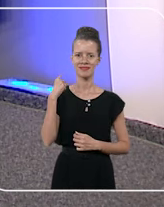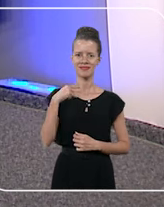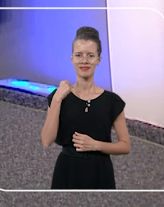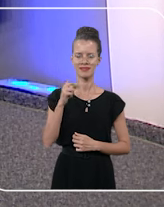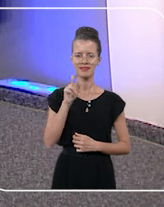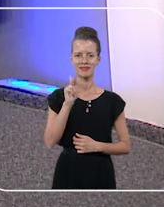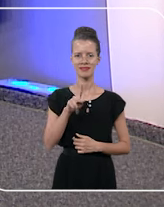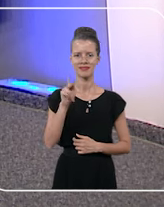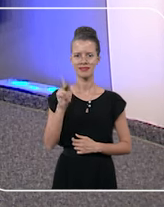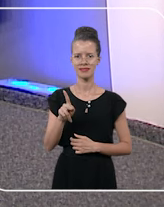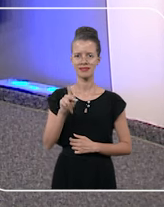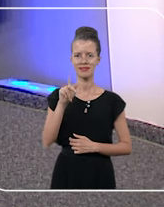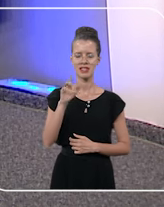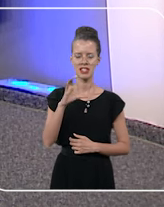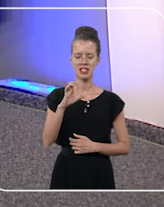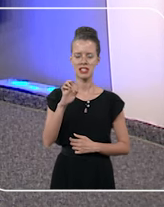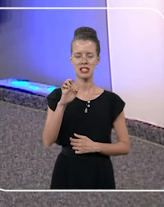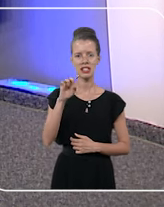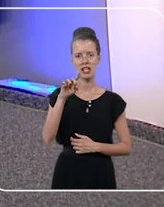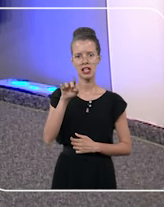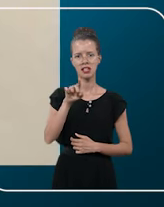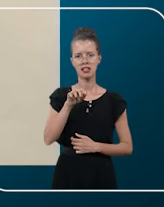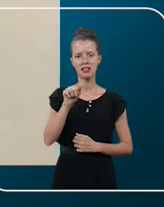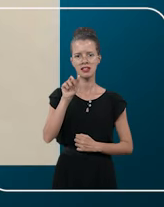Pinheiro. Muitíssimo obrigada, professor.